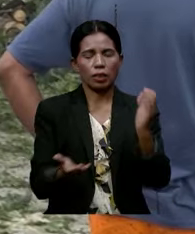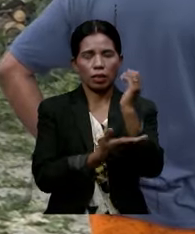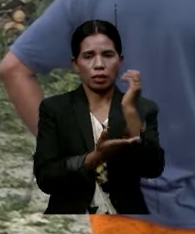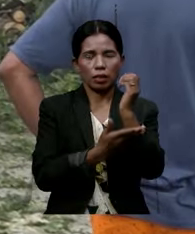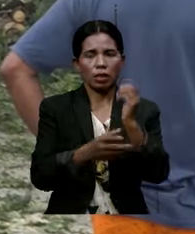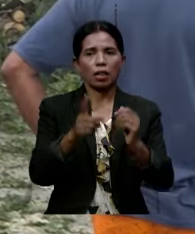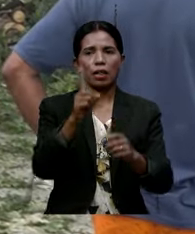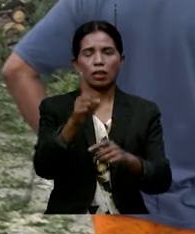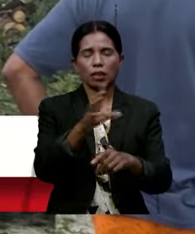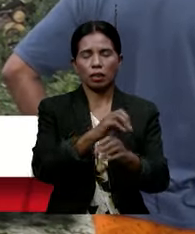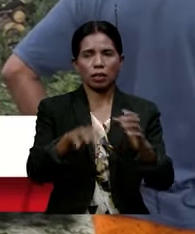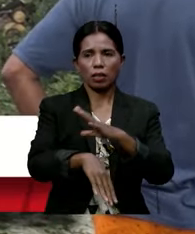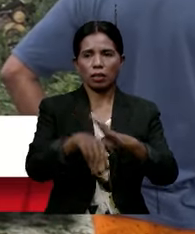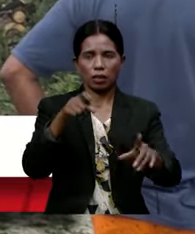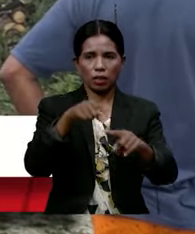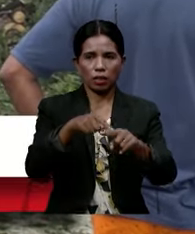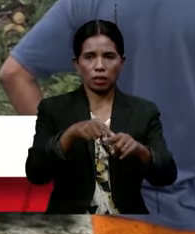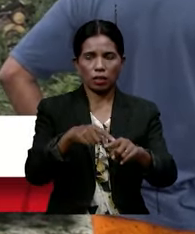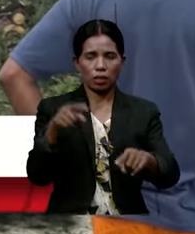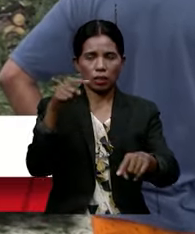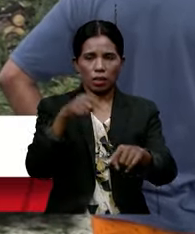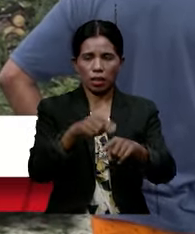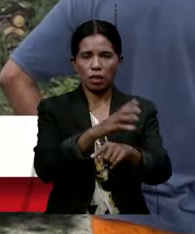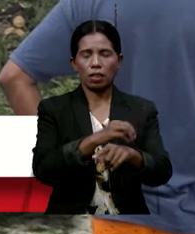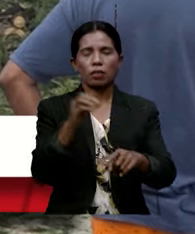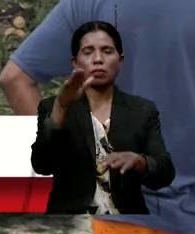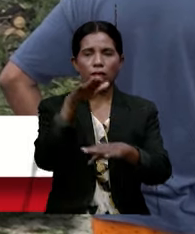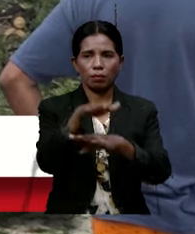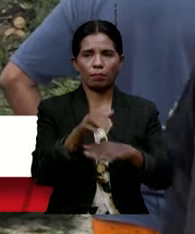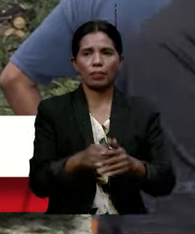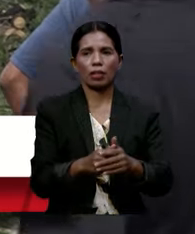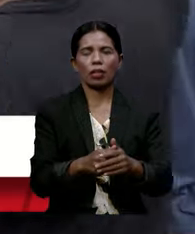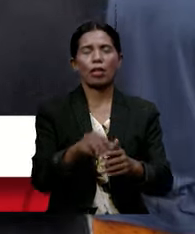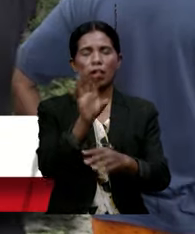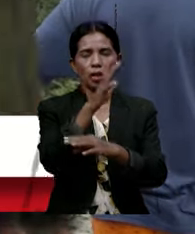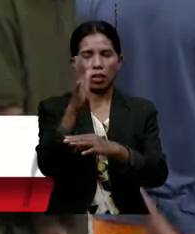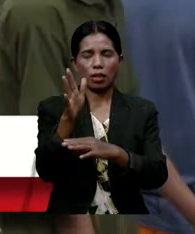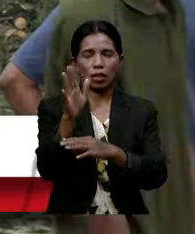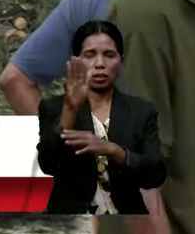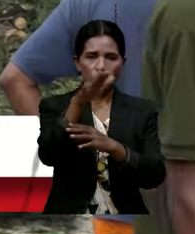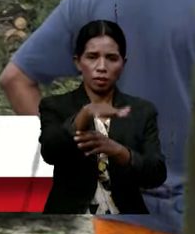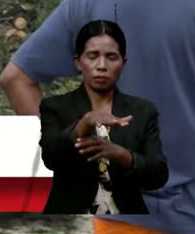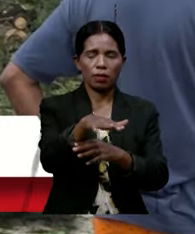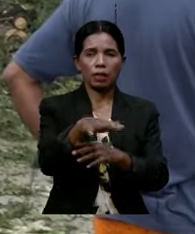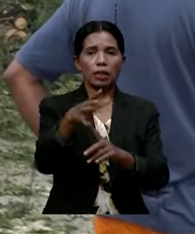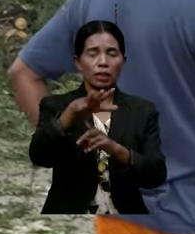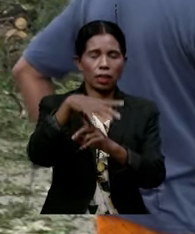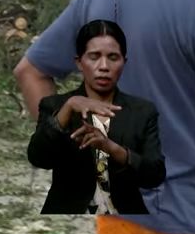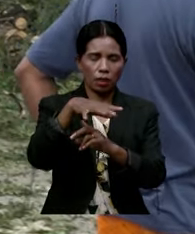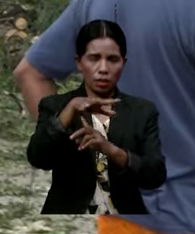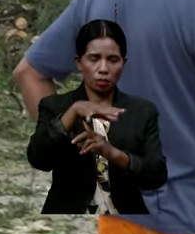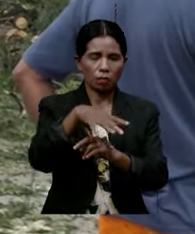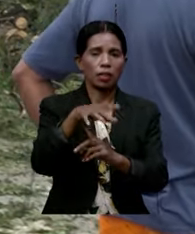hasai ai ne toni ni hung. Ai, neve ke halis me estrada, ho peso tahan na